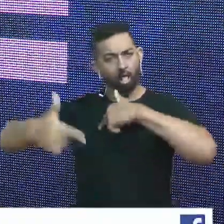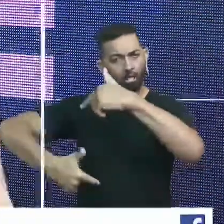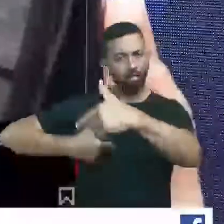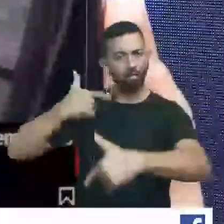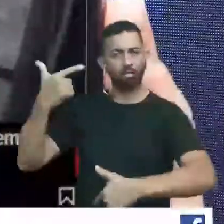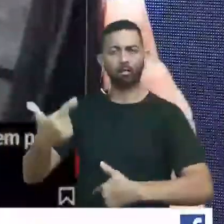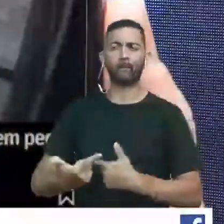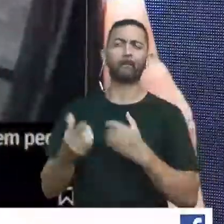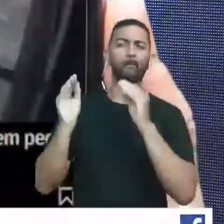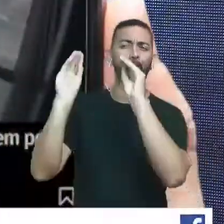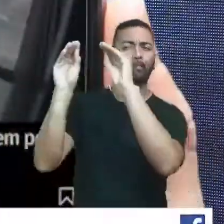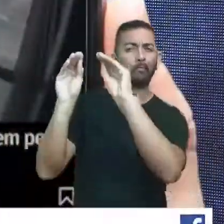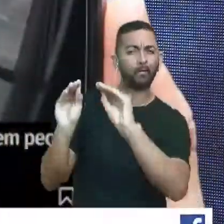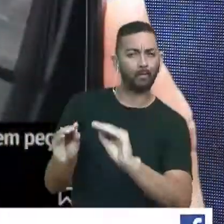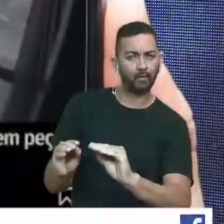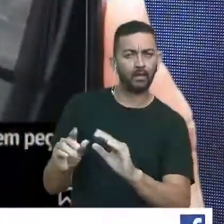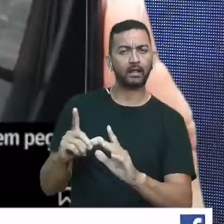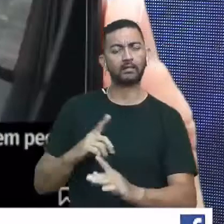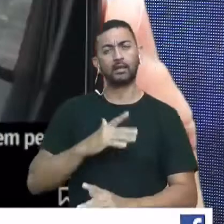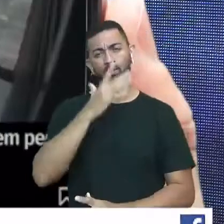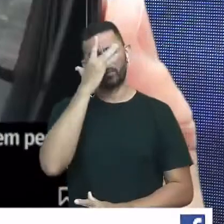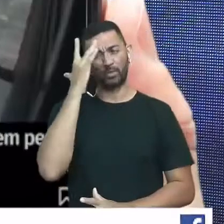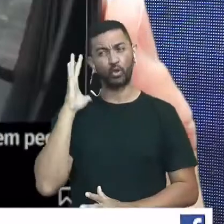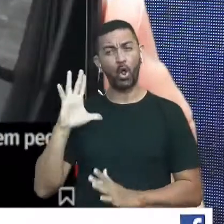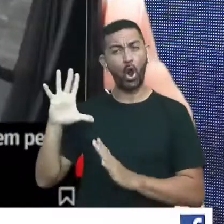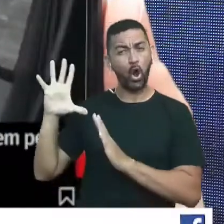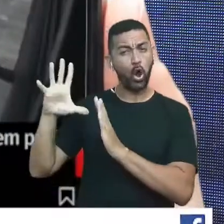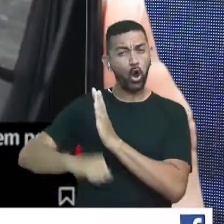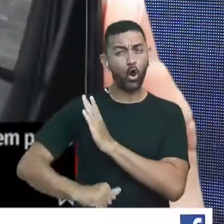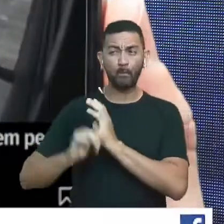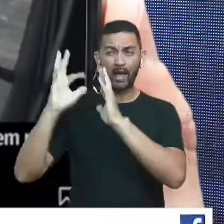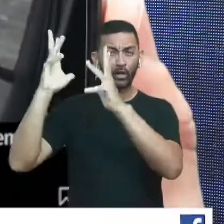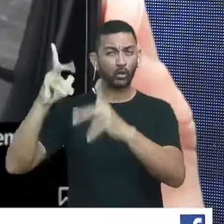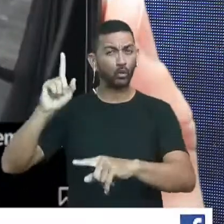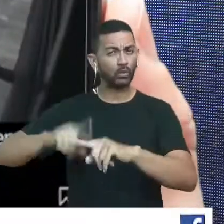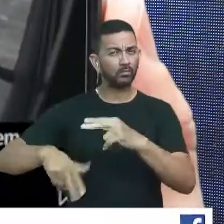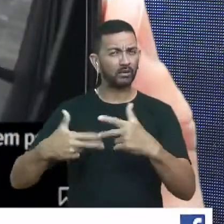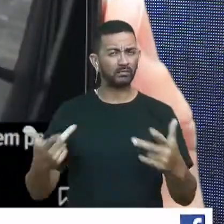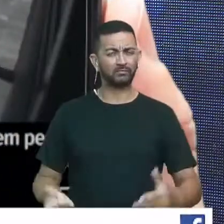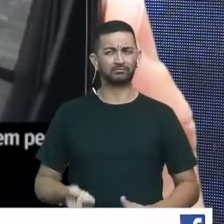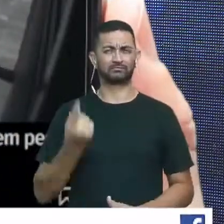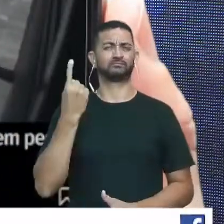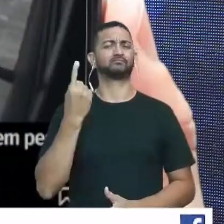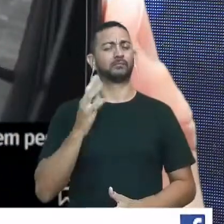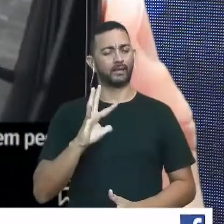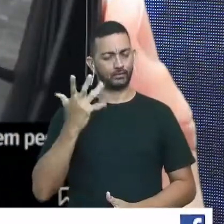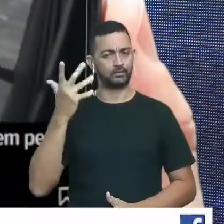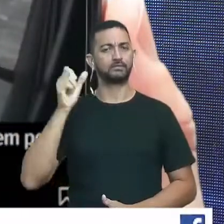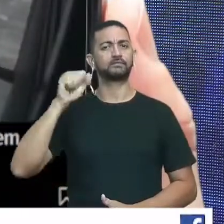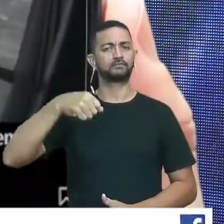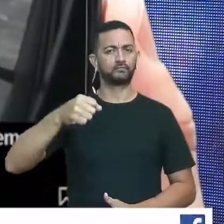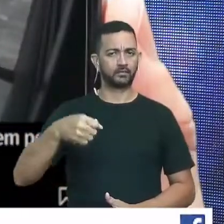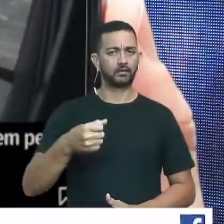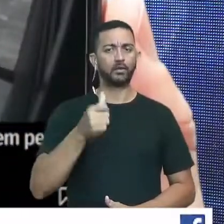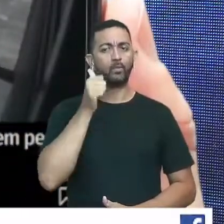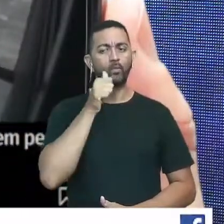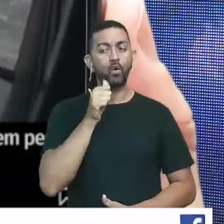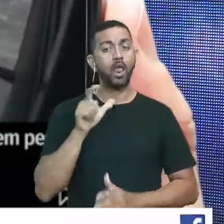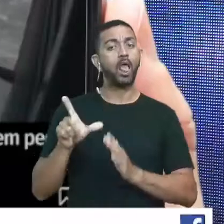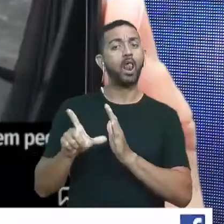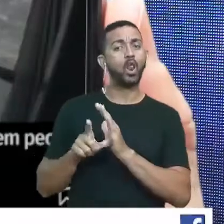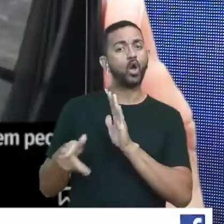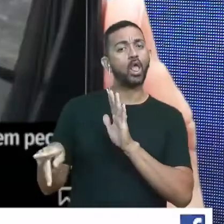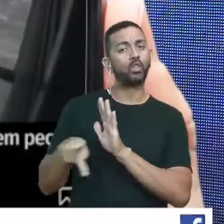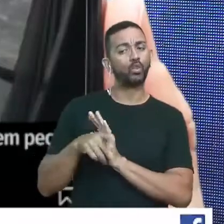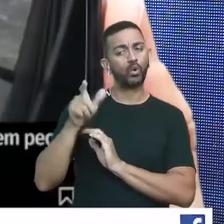seu suor com tanto trabalho e vi alguém simplesmente levar para ficar noite toda sua mercadoria Pois foi isso que aconteceu com uma